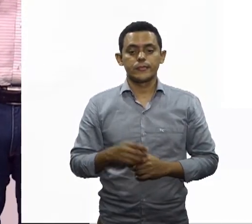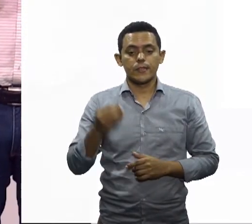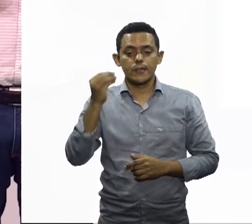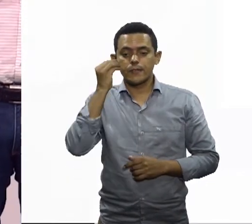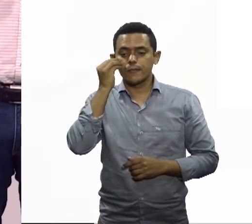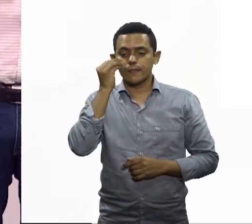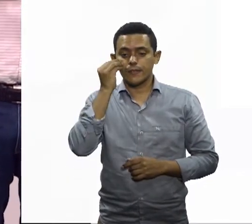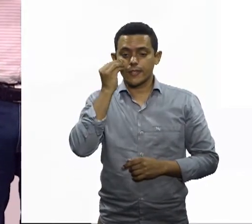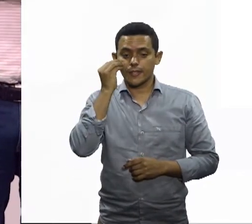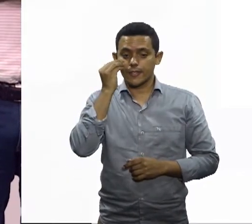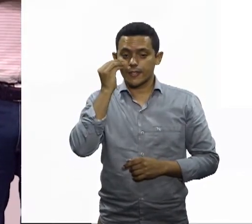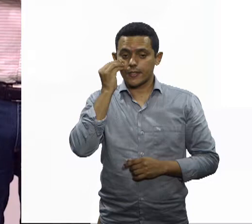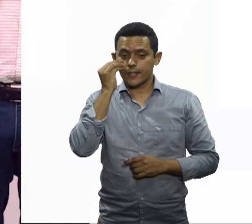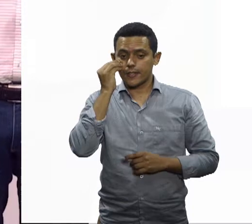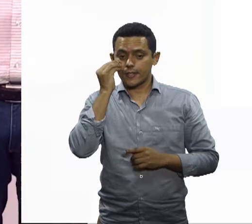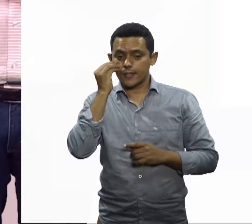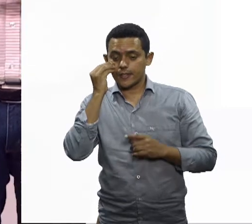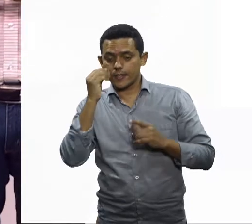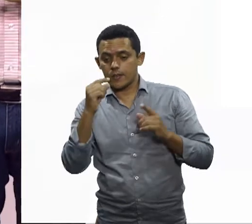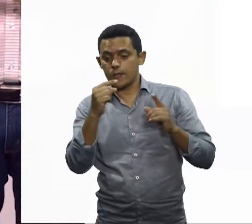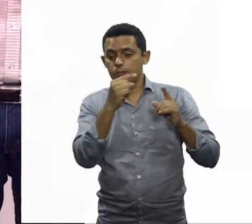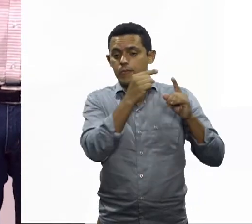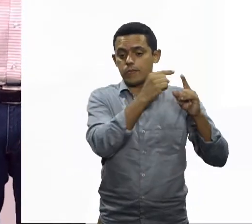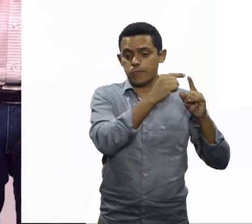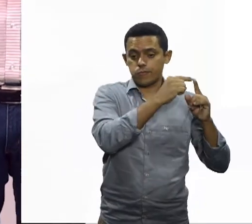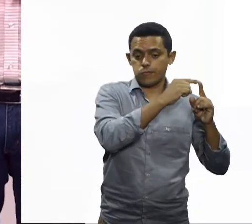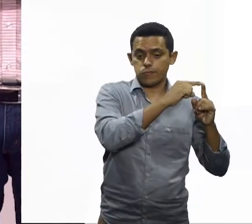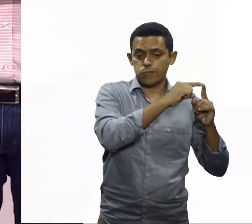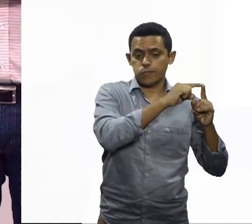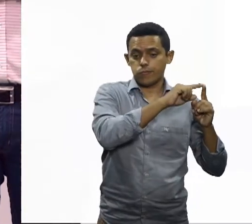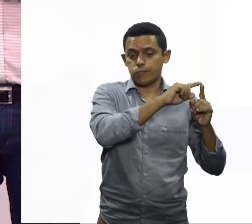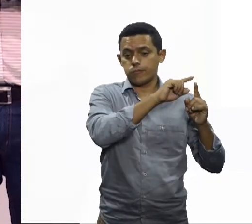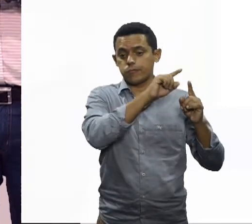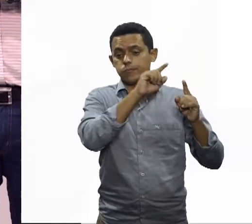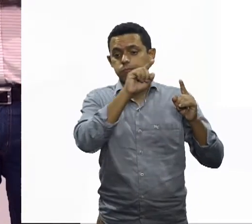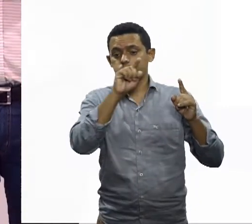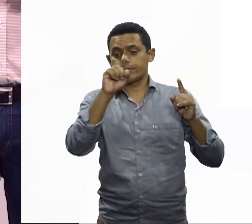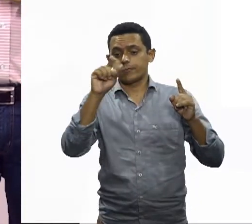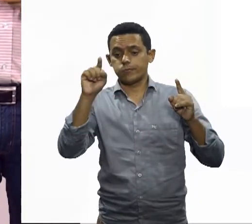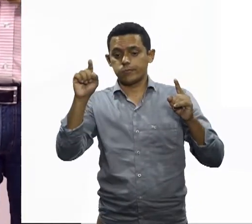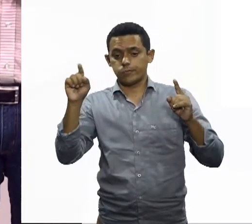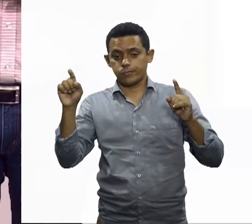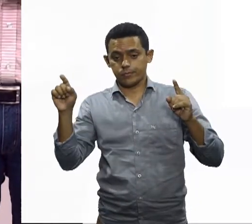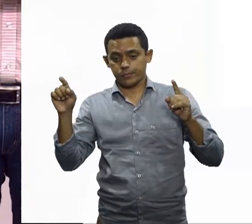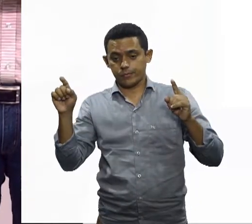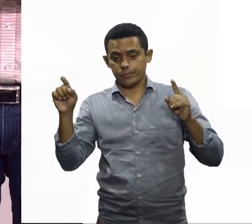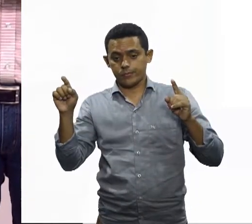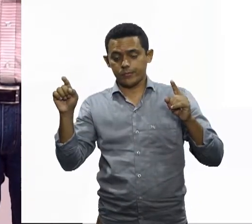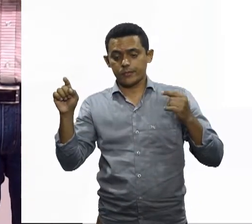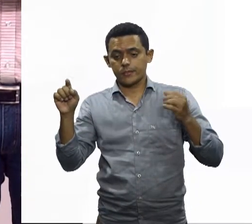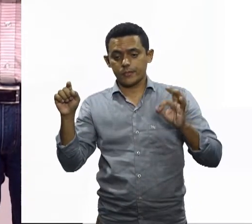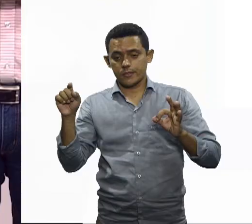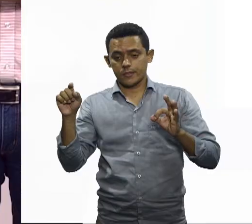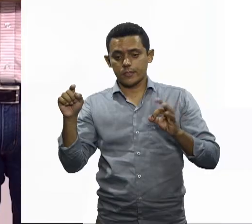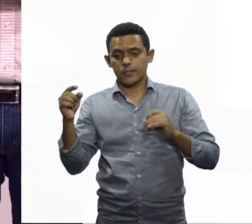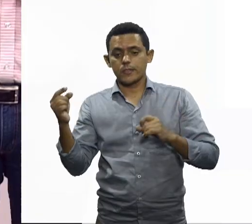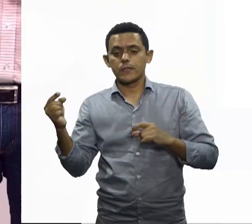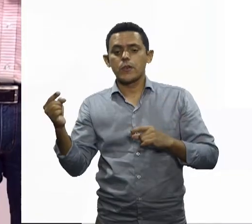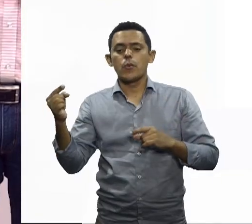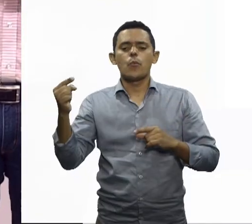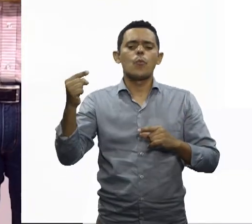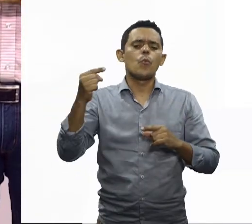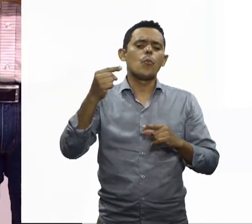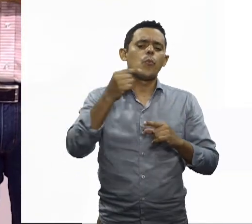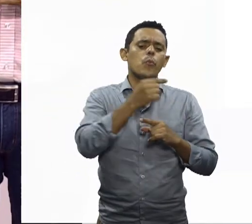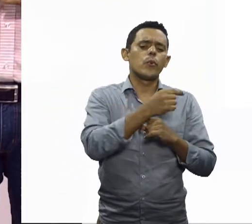estou saindo de uma unidade superior para o inferior, eu estou indo para a direita, logo você multiplica por 1.000, você